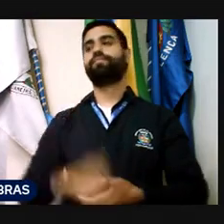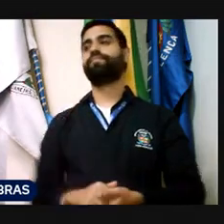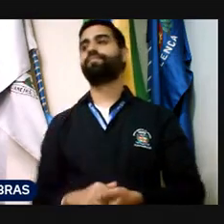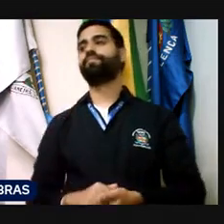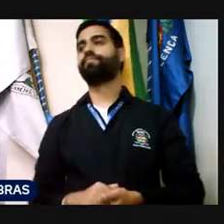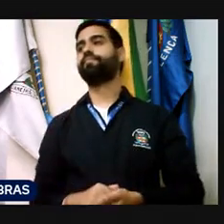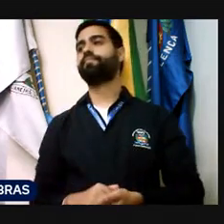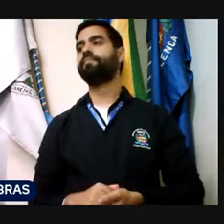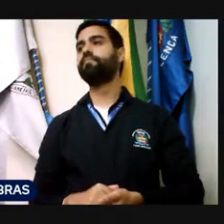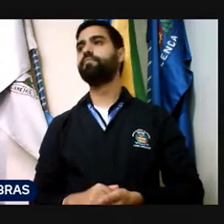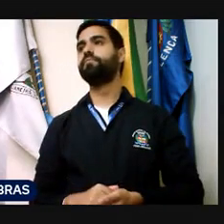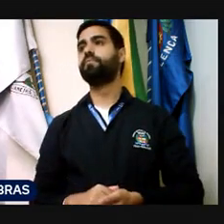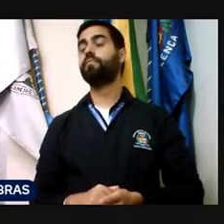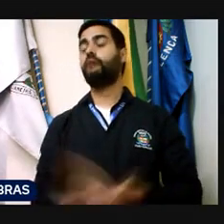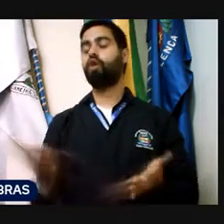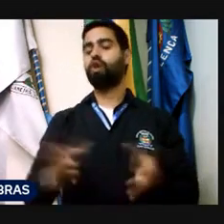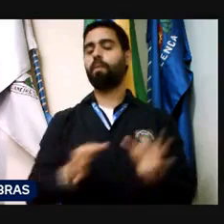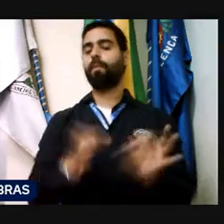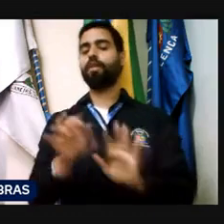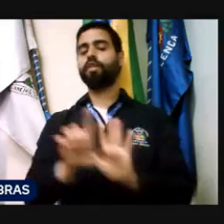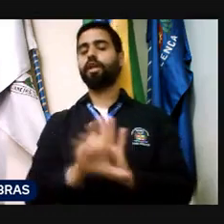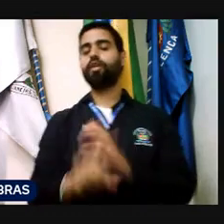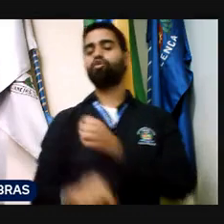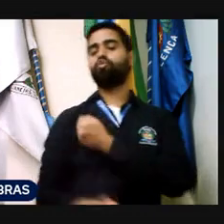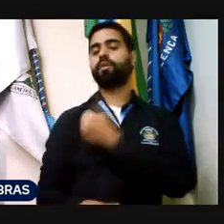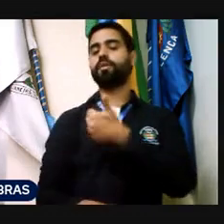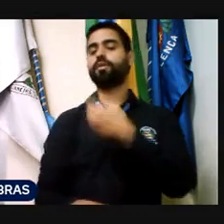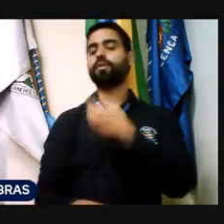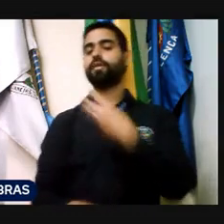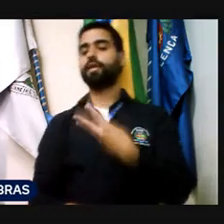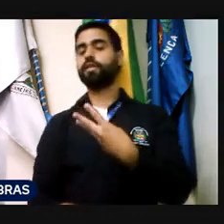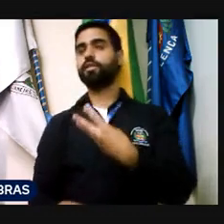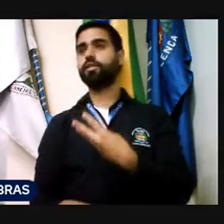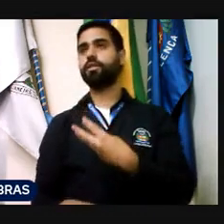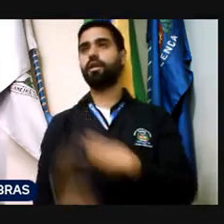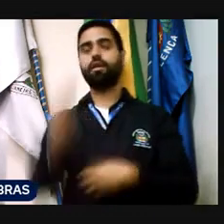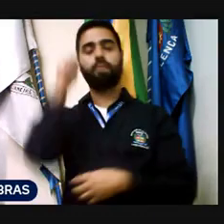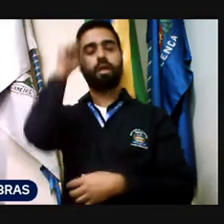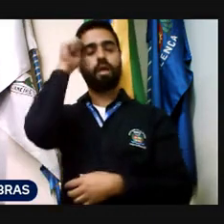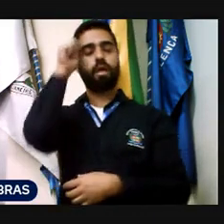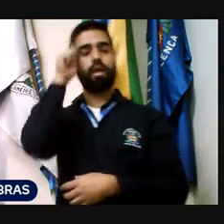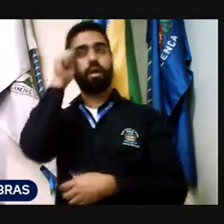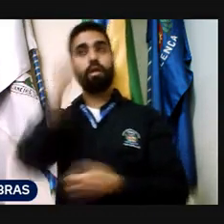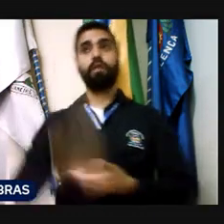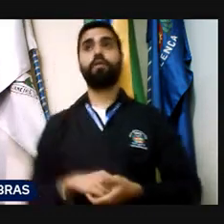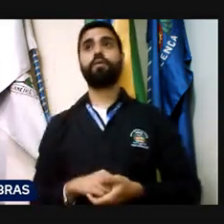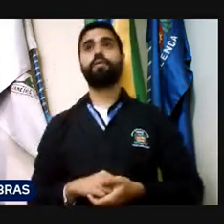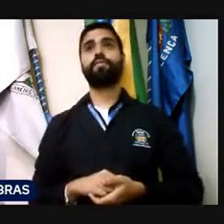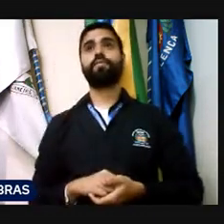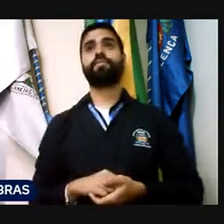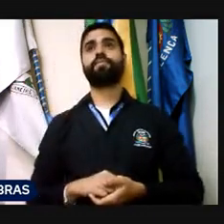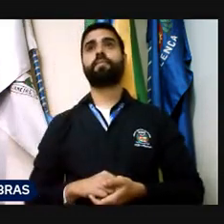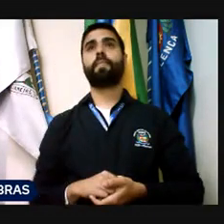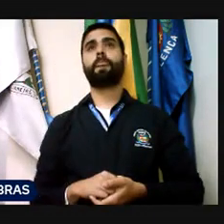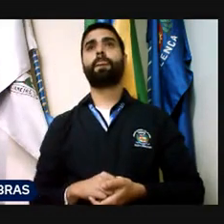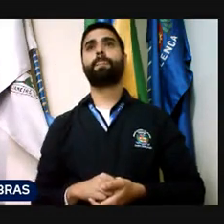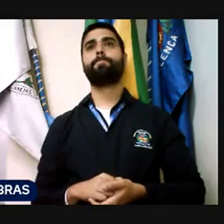Projeto de lei número 17, Síndrome de Down. Autoria, vereador David Nogueira.